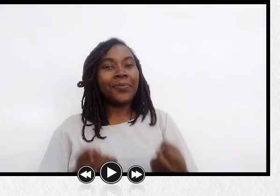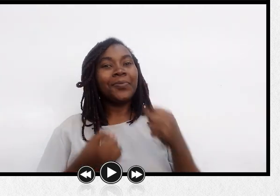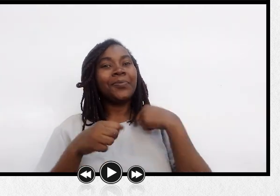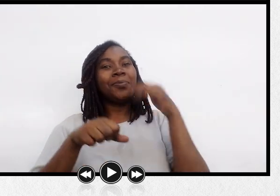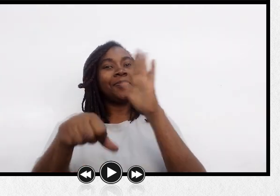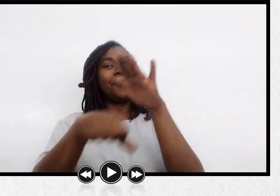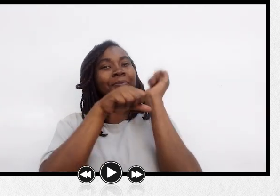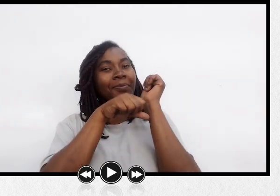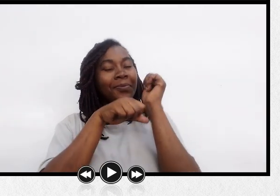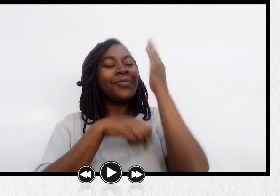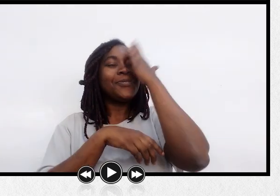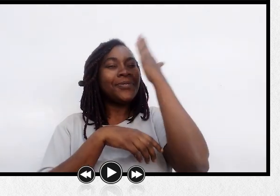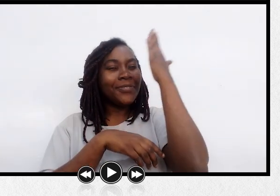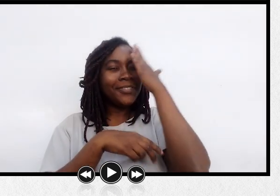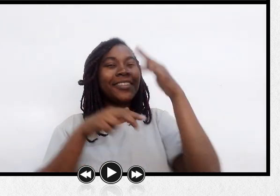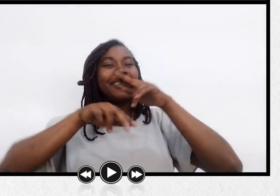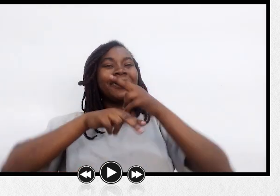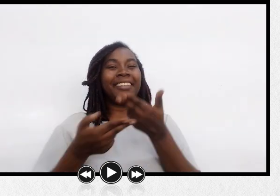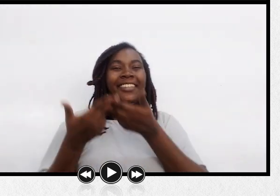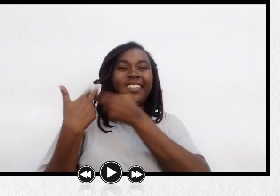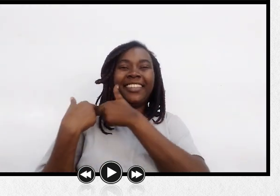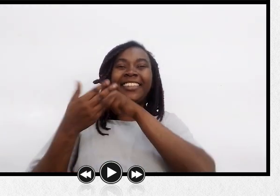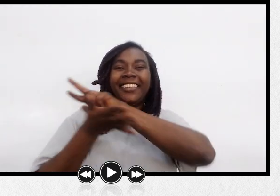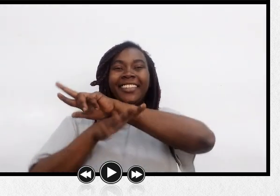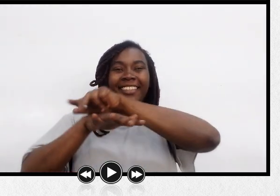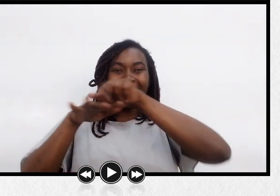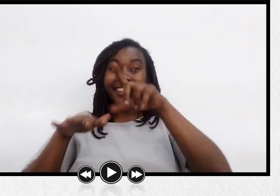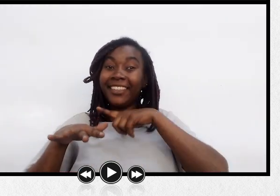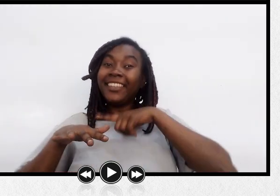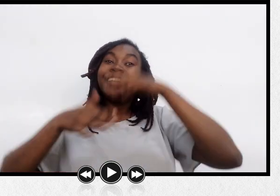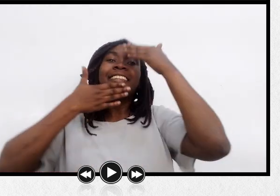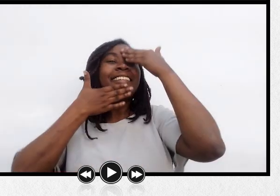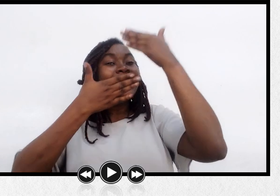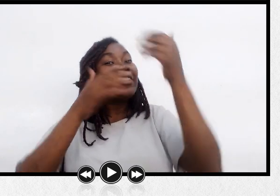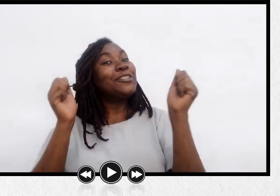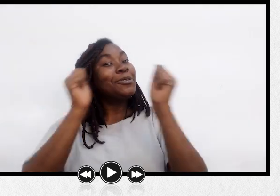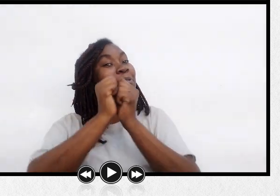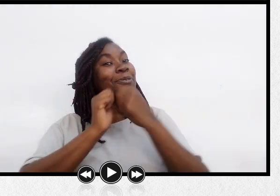chamado. Sei das muitas atribuições que você tem. Muito obrigado por estar aqui com a gente.